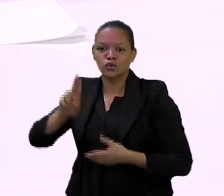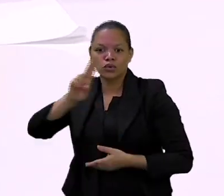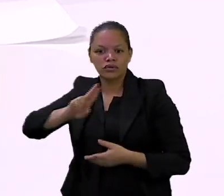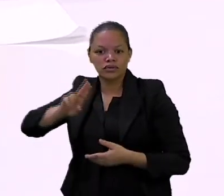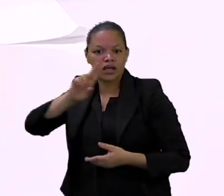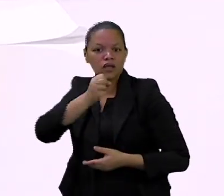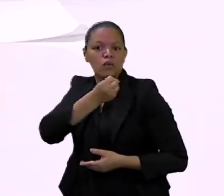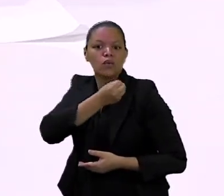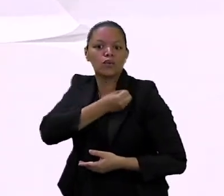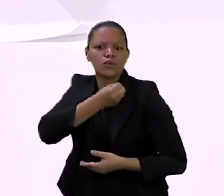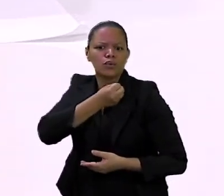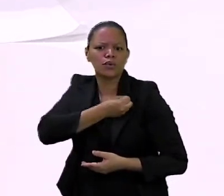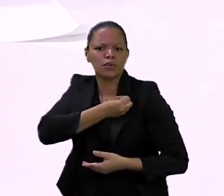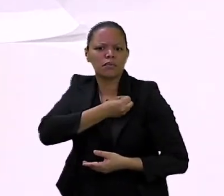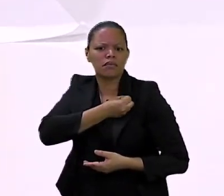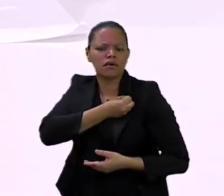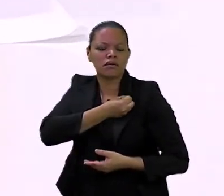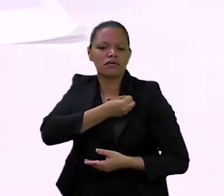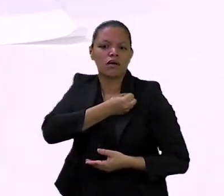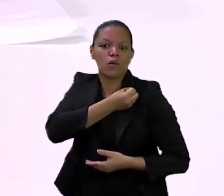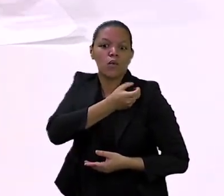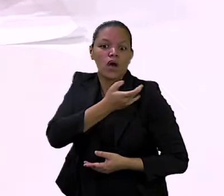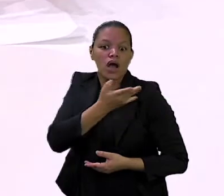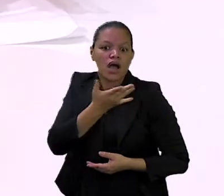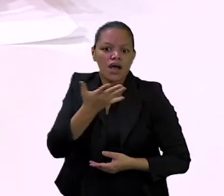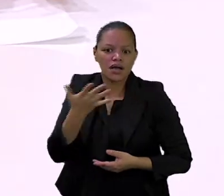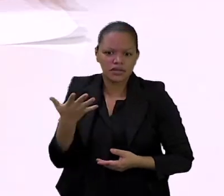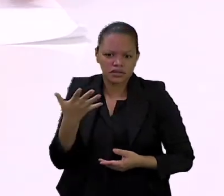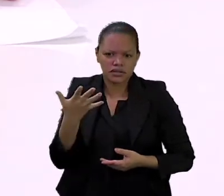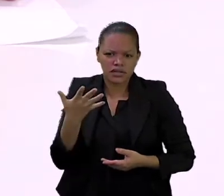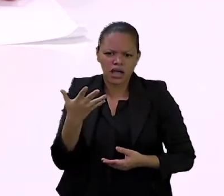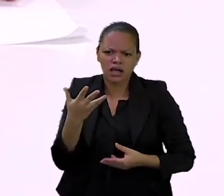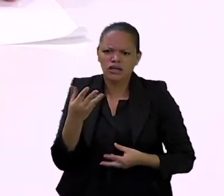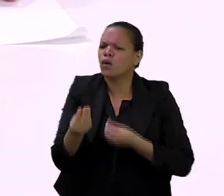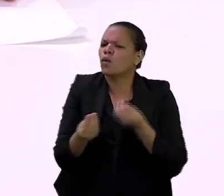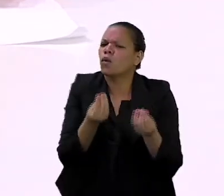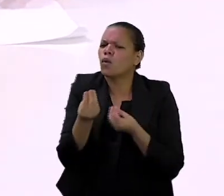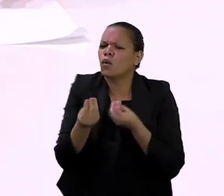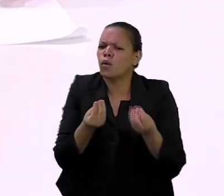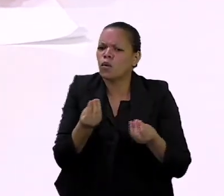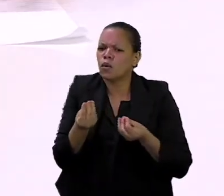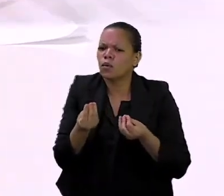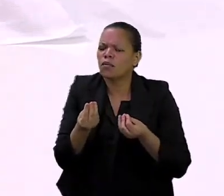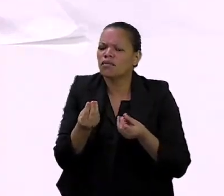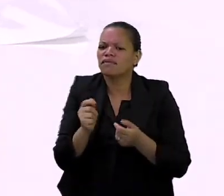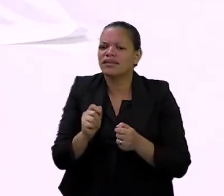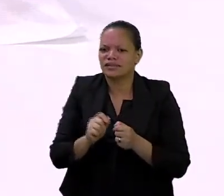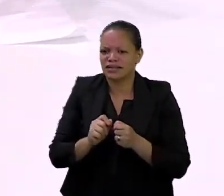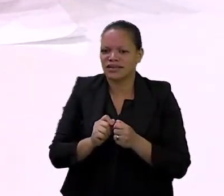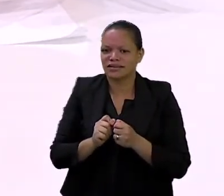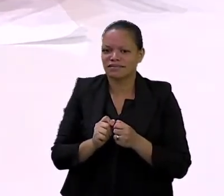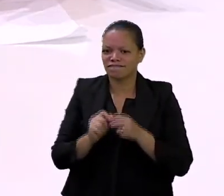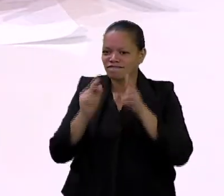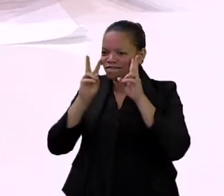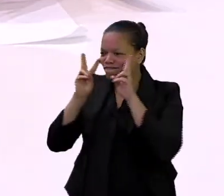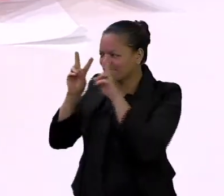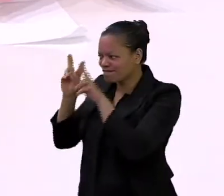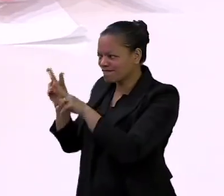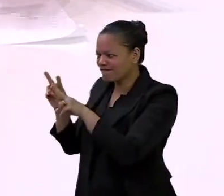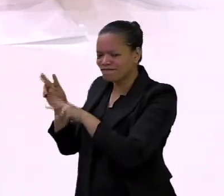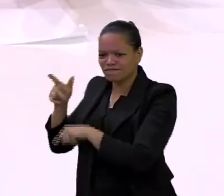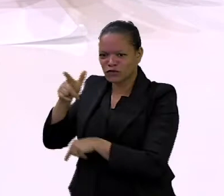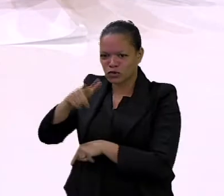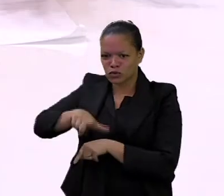o número, quantificar essa meia maçã. Nós vamos ver. Vamos partir mais uma vez?